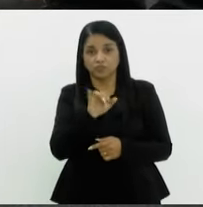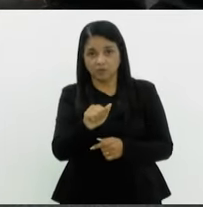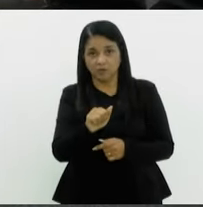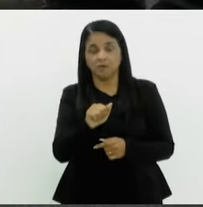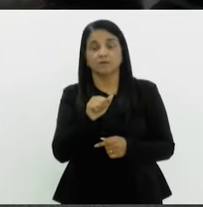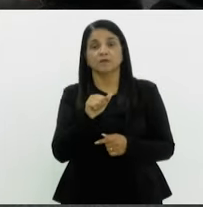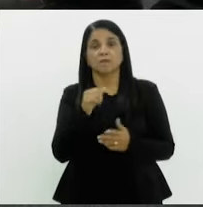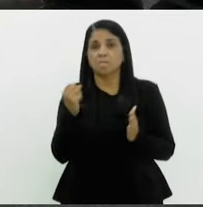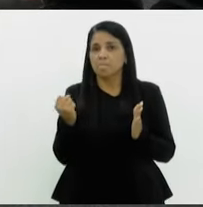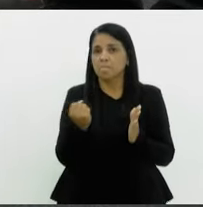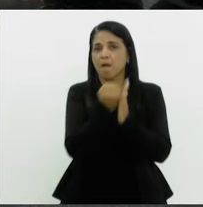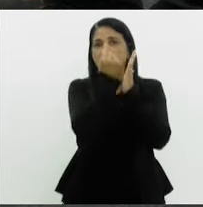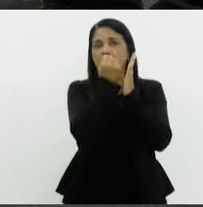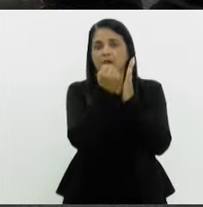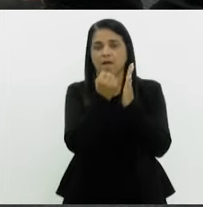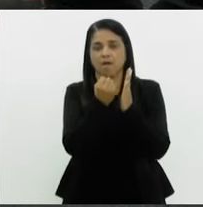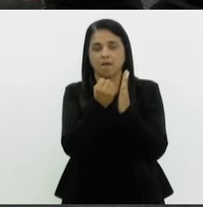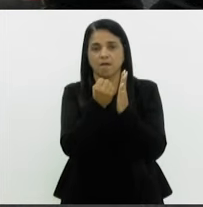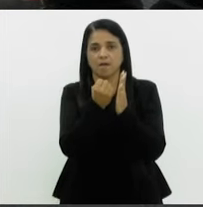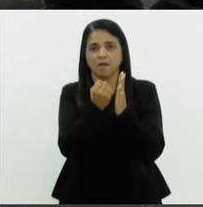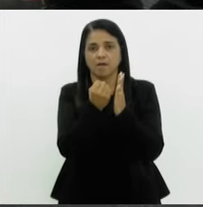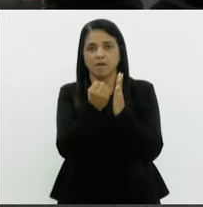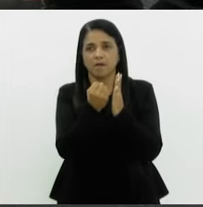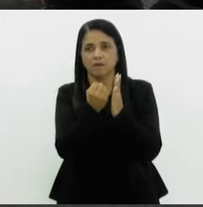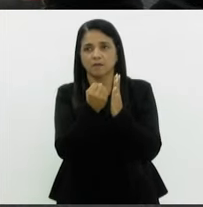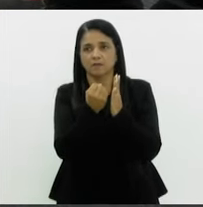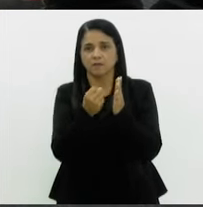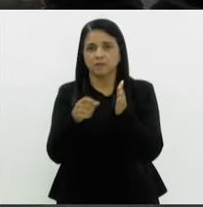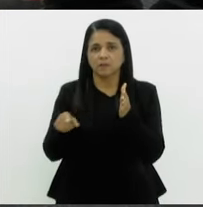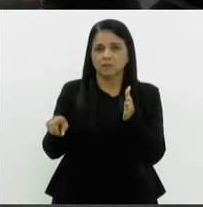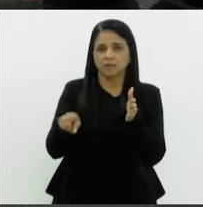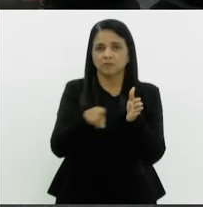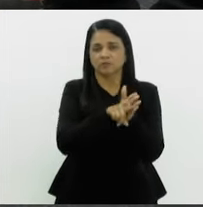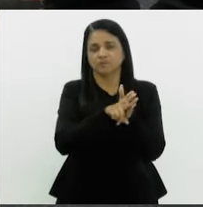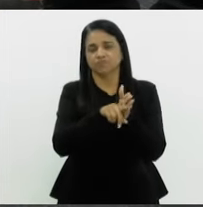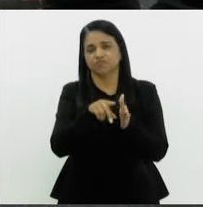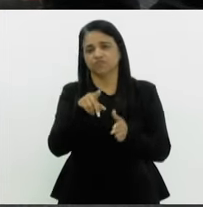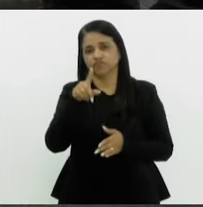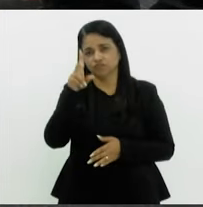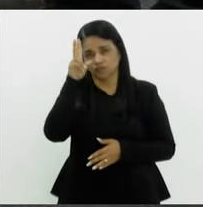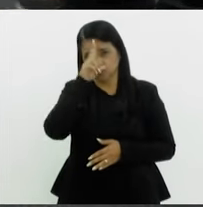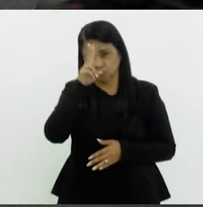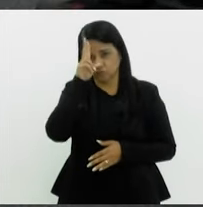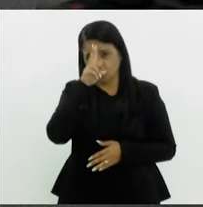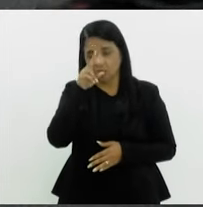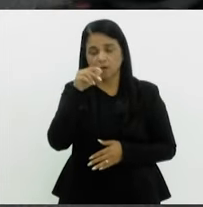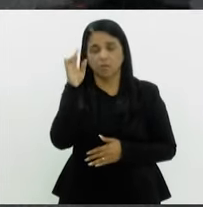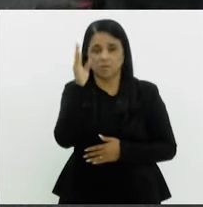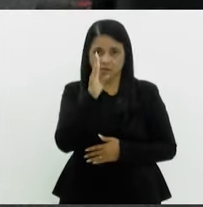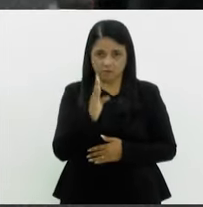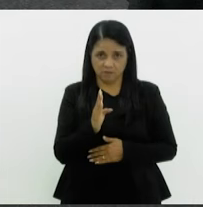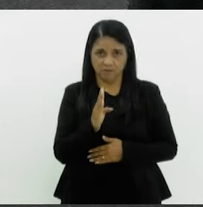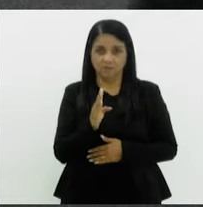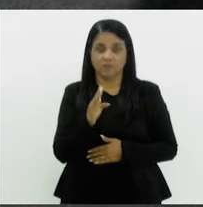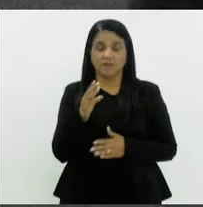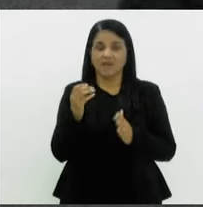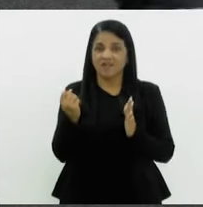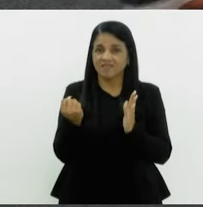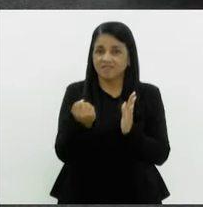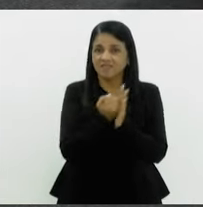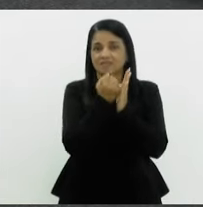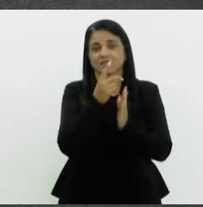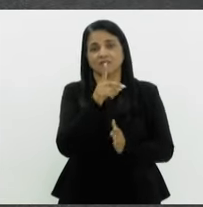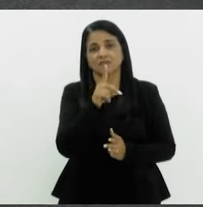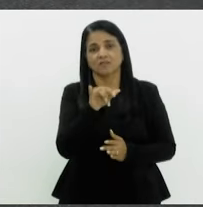que marca negativamente a história desse país, em função dessa data ser a data